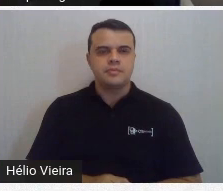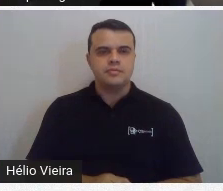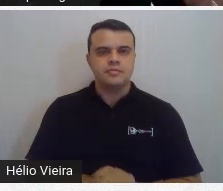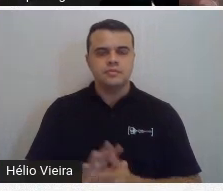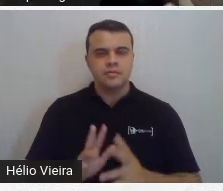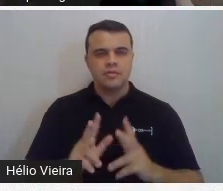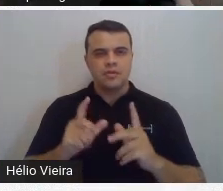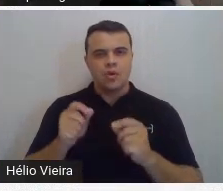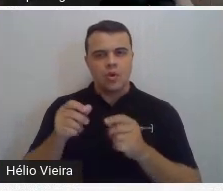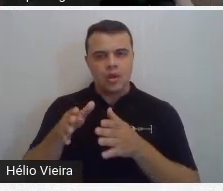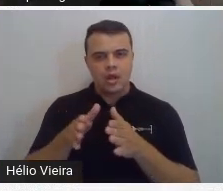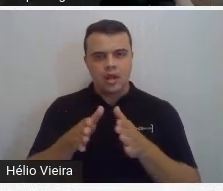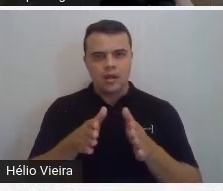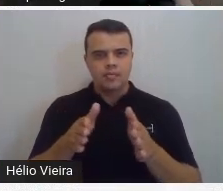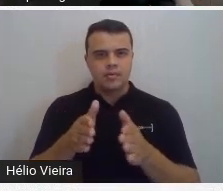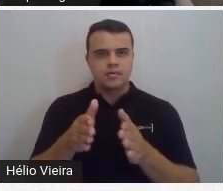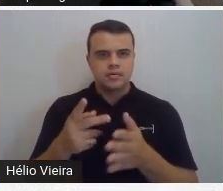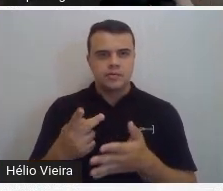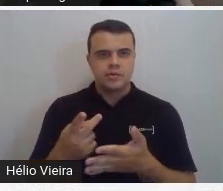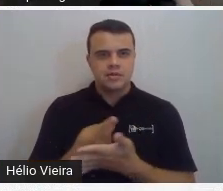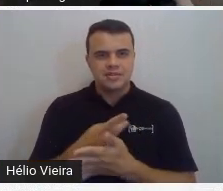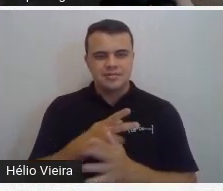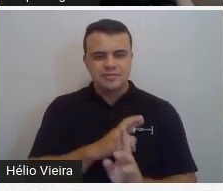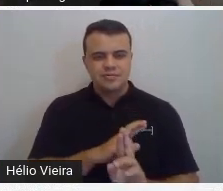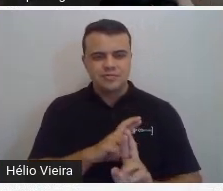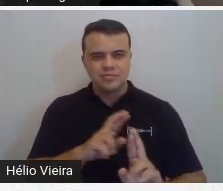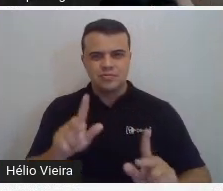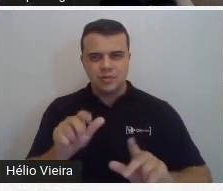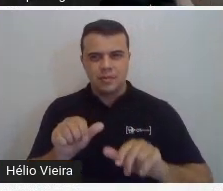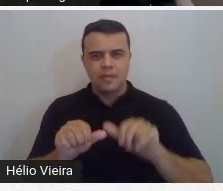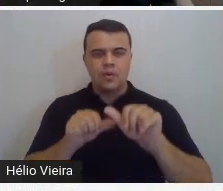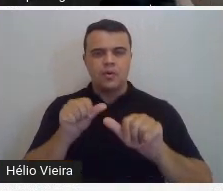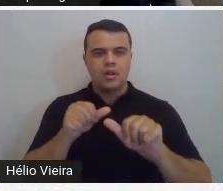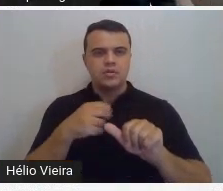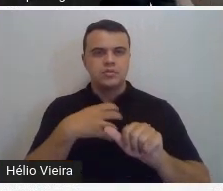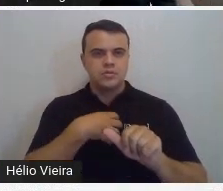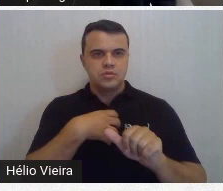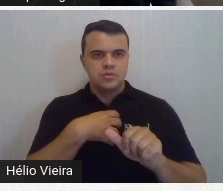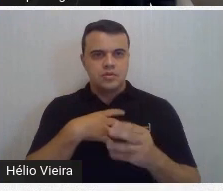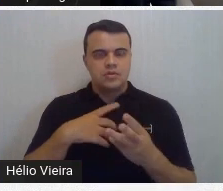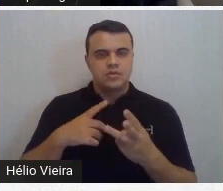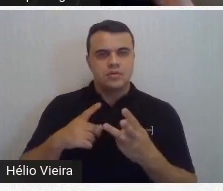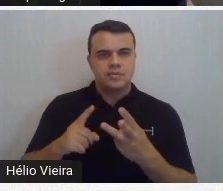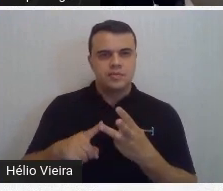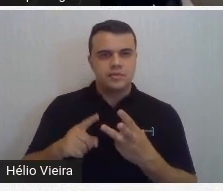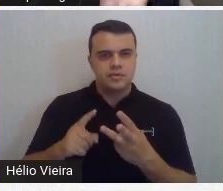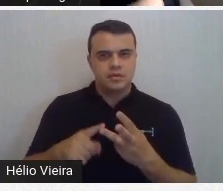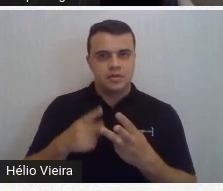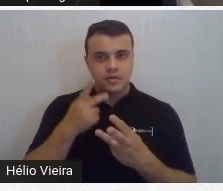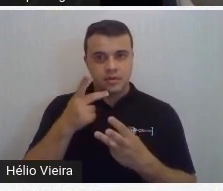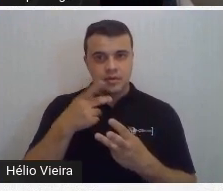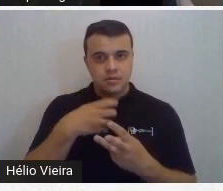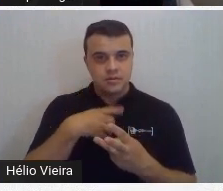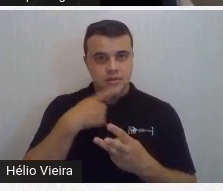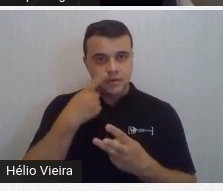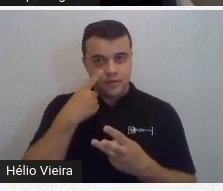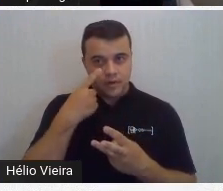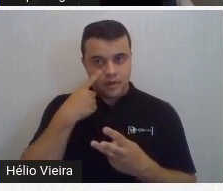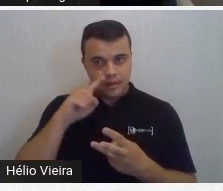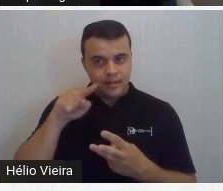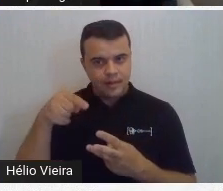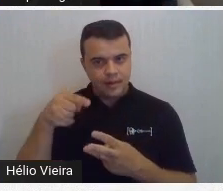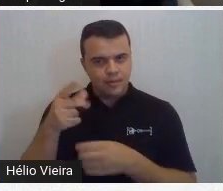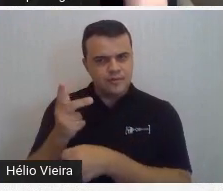esse caminho que leva à desconstrução total da forma. E o que a gente vai ver no